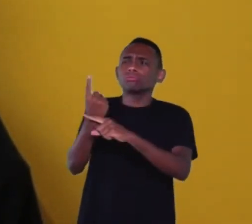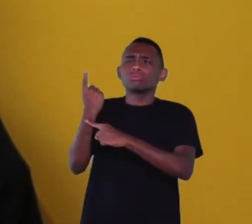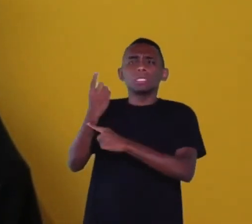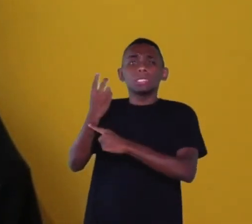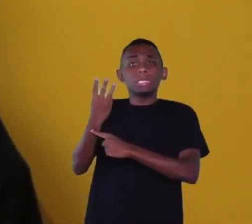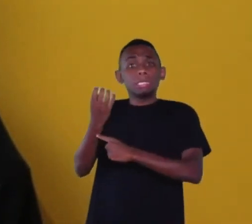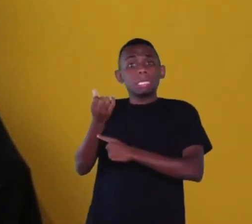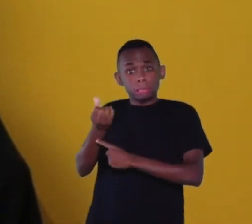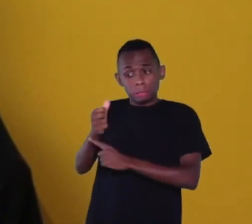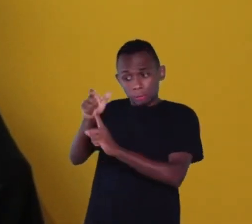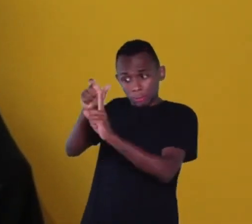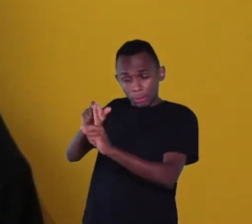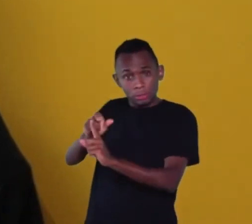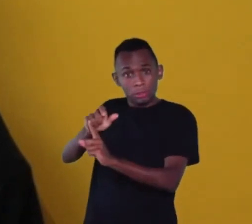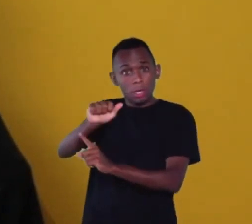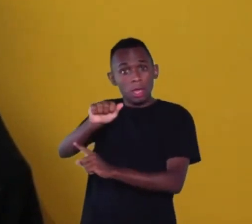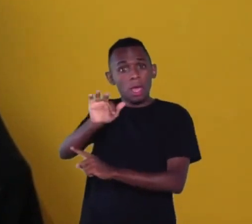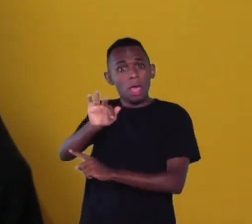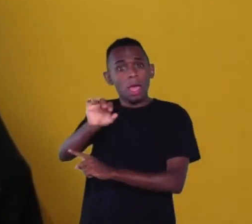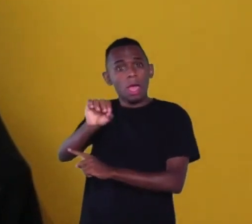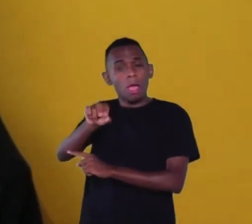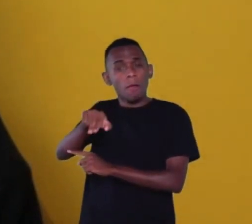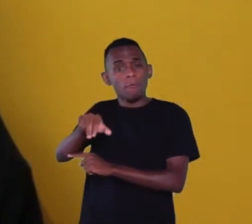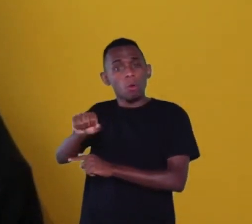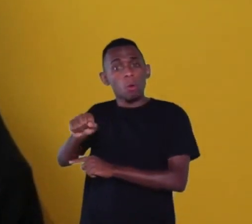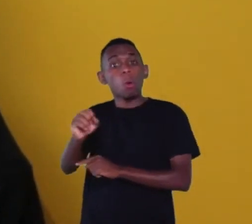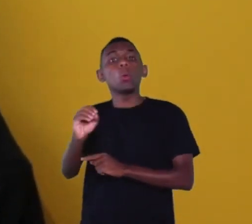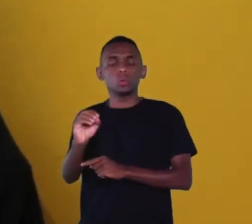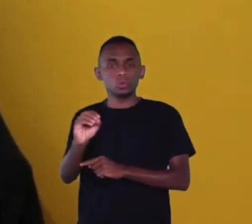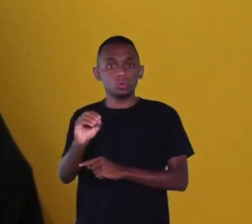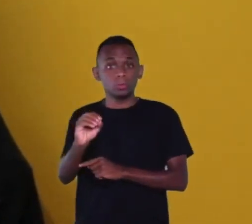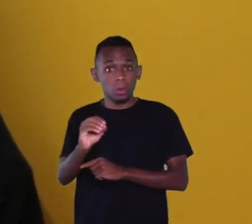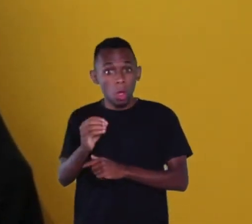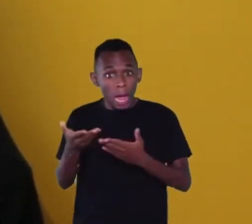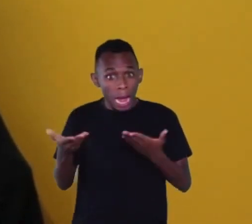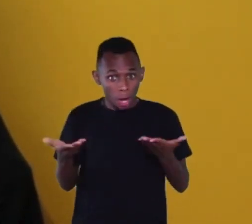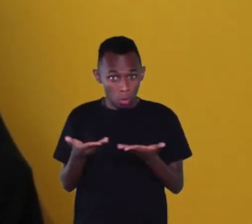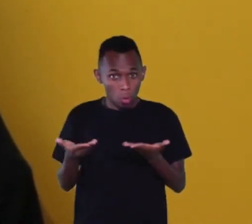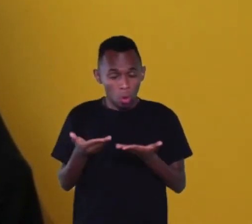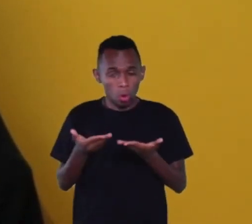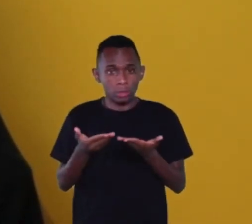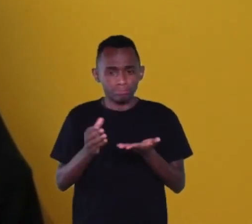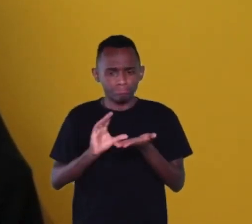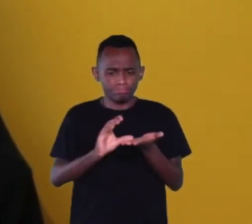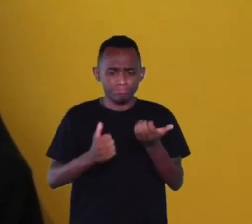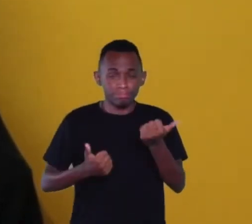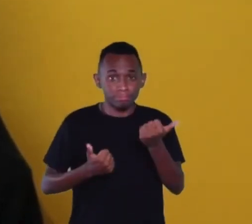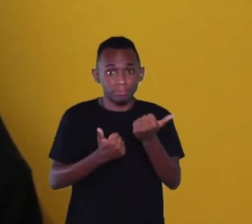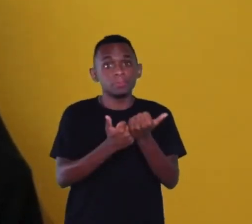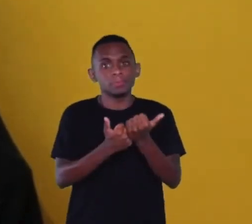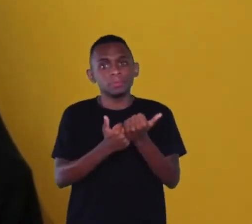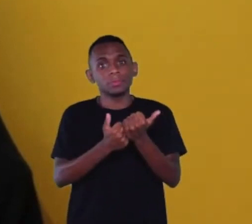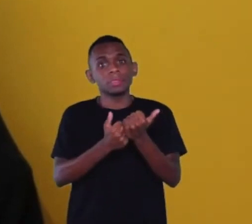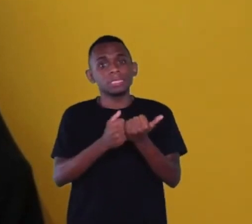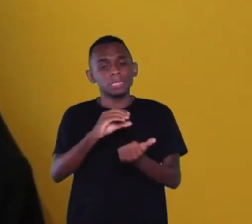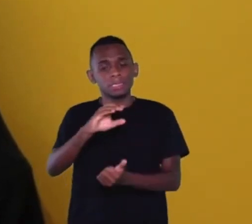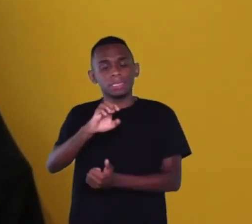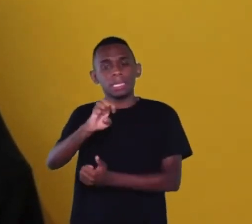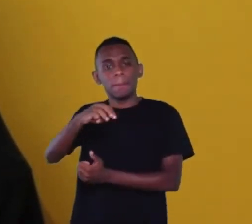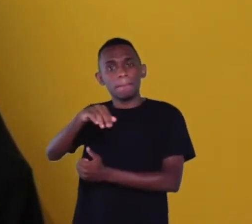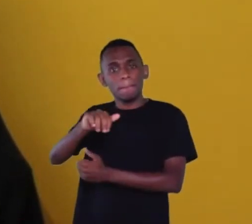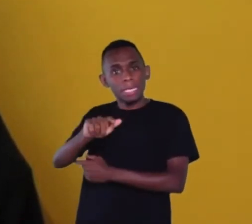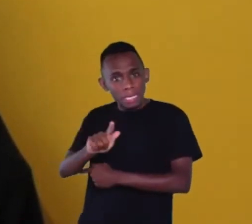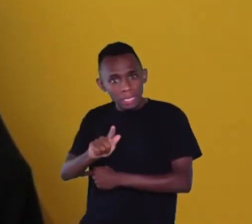pelo jornalista Afonso Borges. A apresentadora Josane Faleiro é uma mulher branca de cabelos loiros e longos. Ela